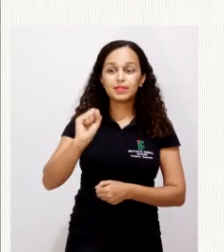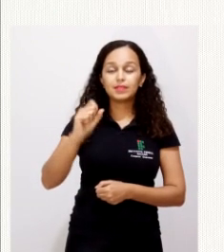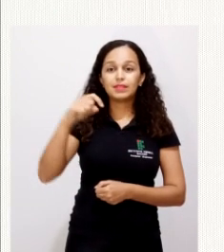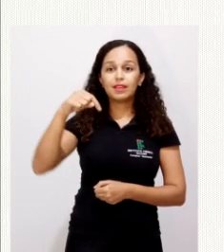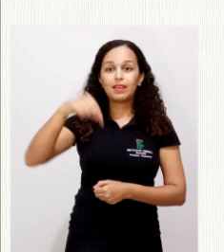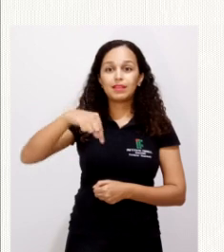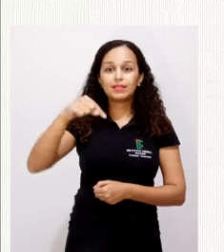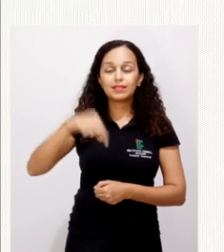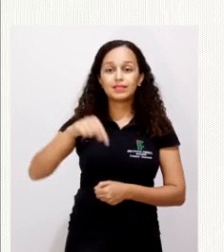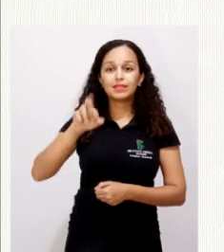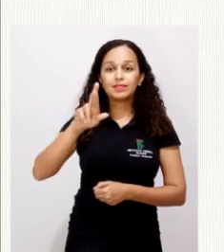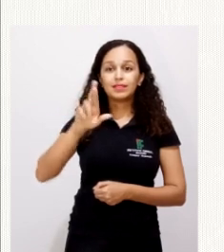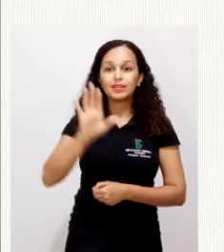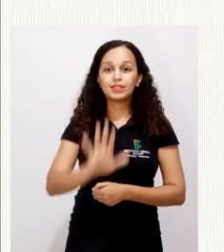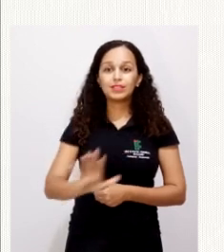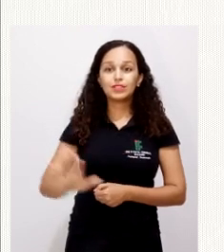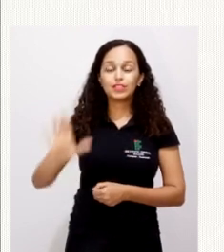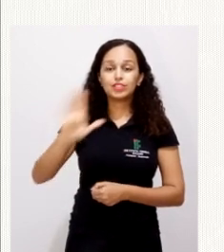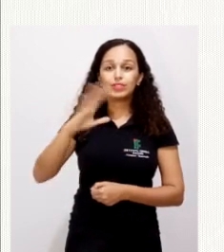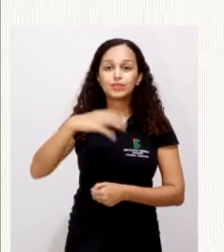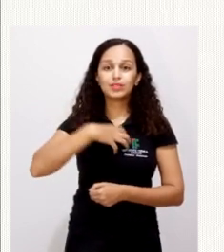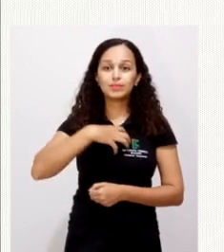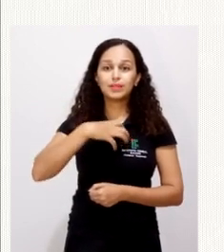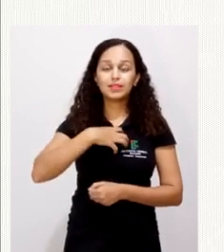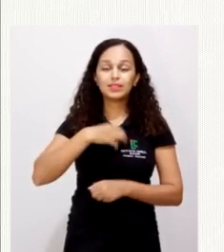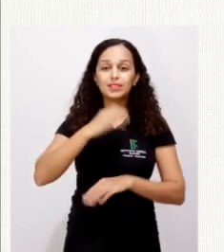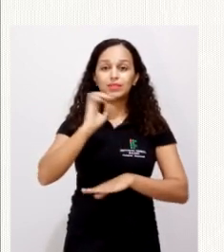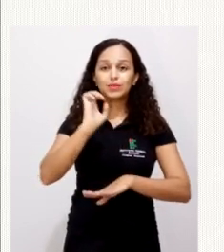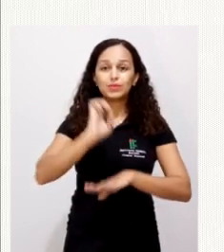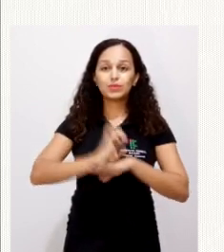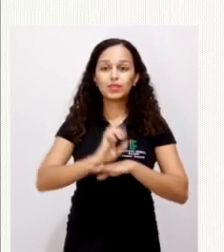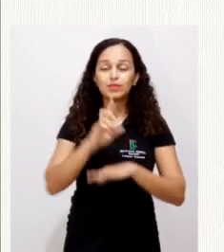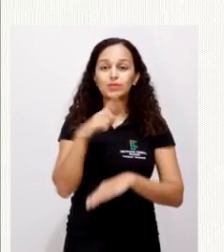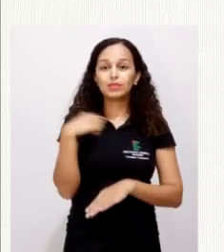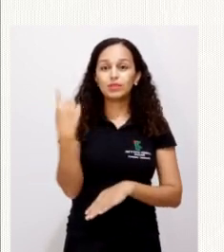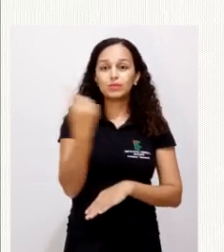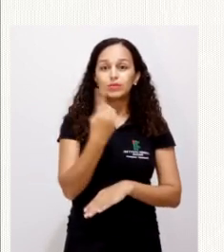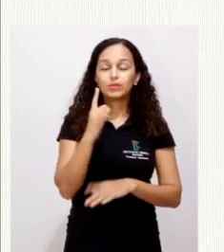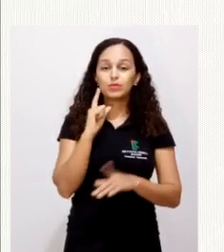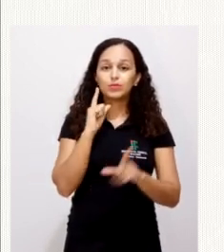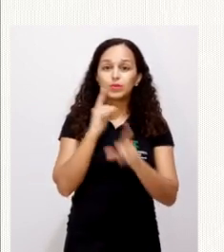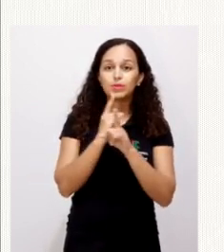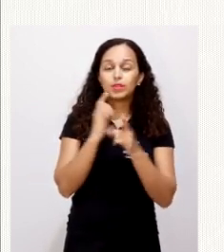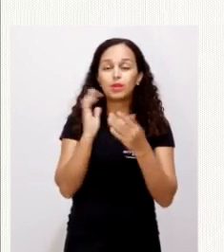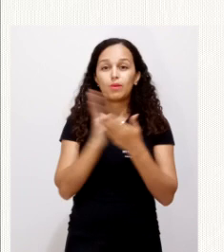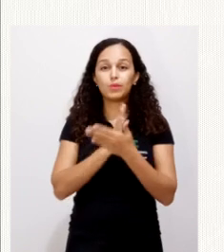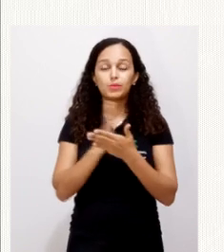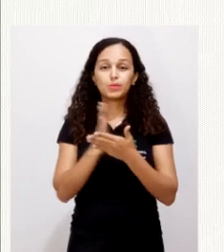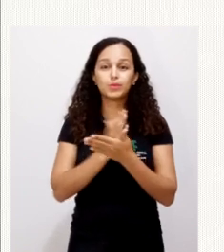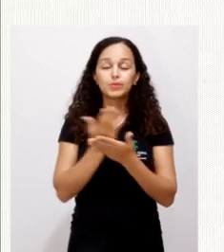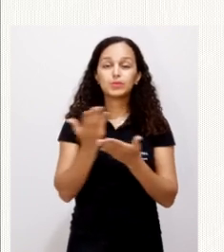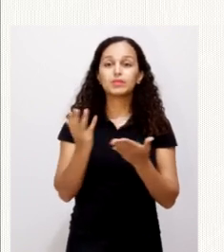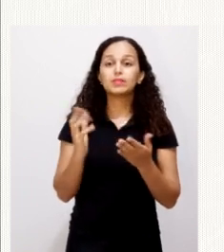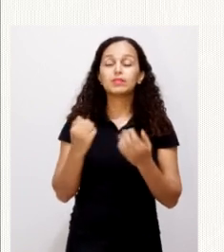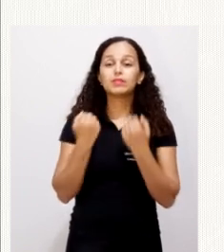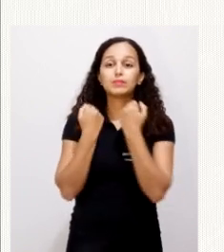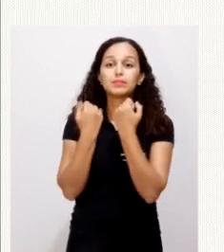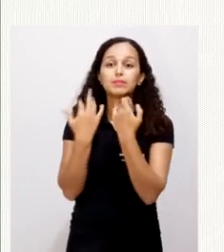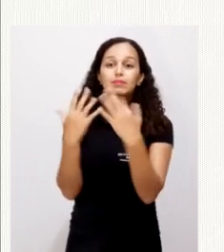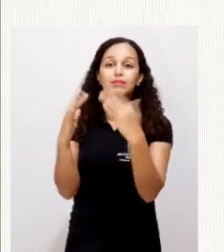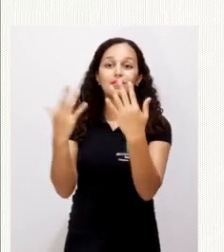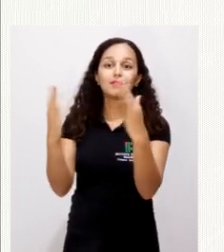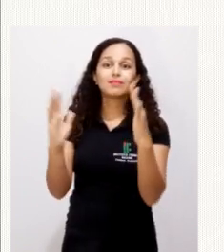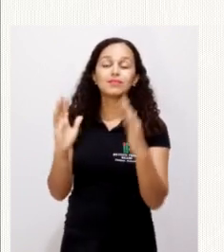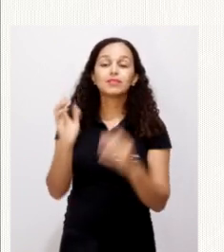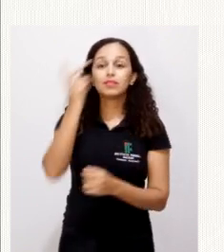na região da Bahia, no estado, nós vamos encontrar algumas partes de plantas que já fazem parte